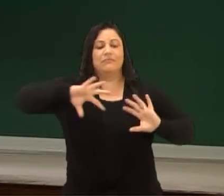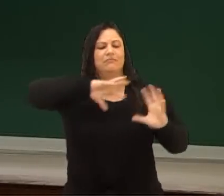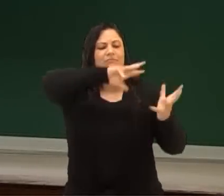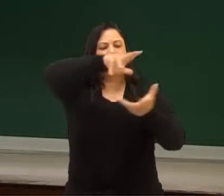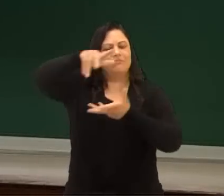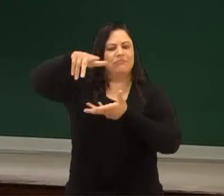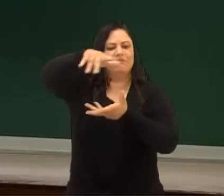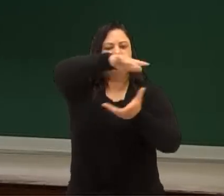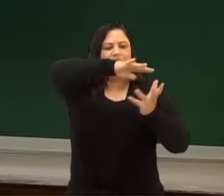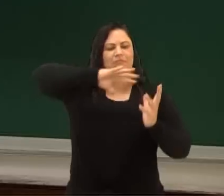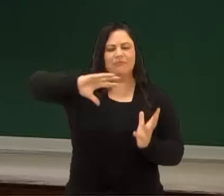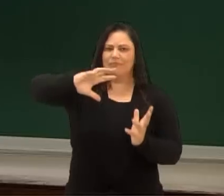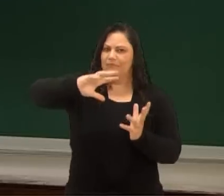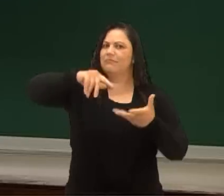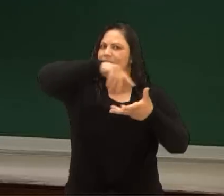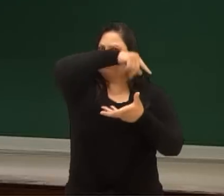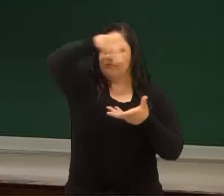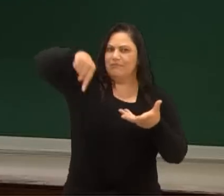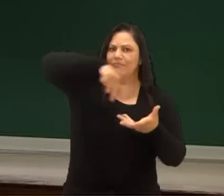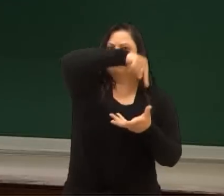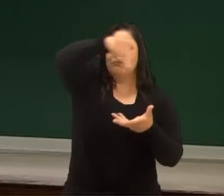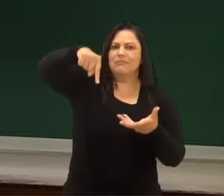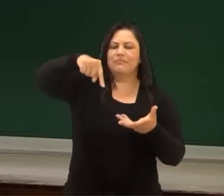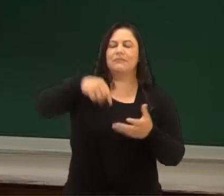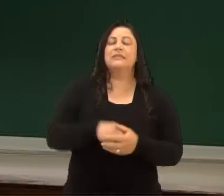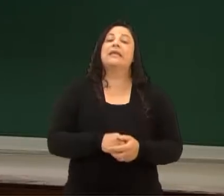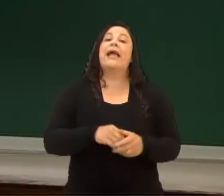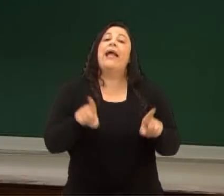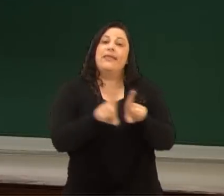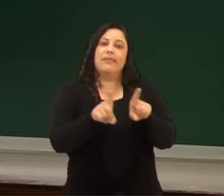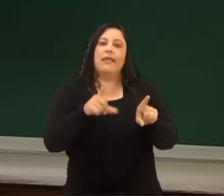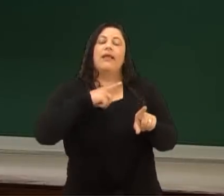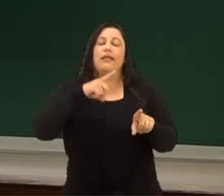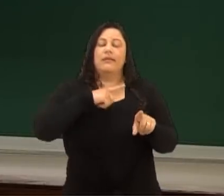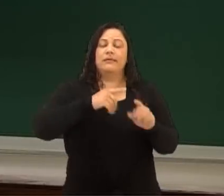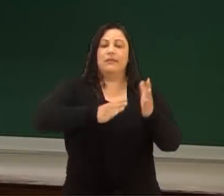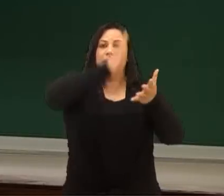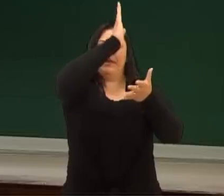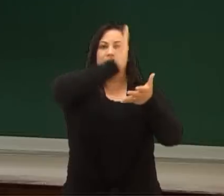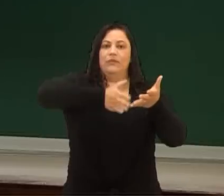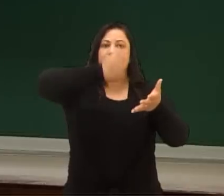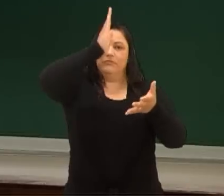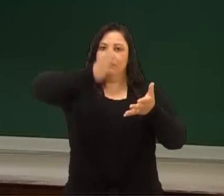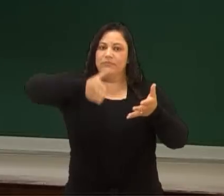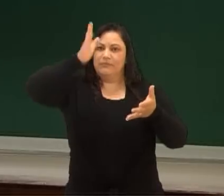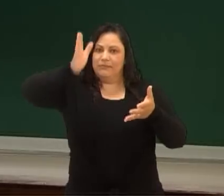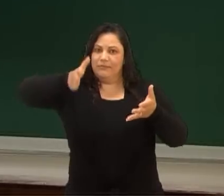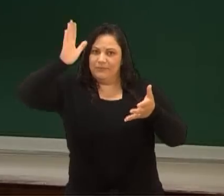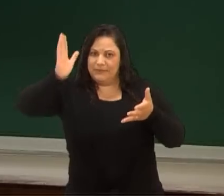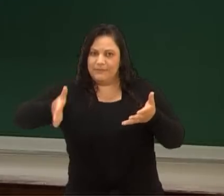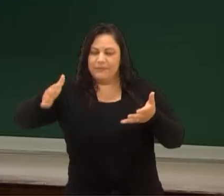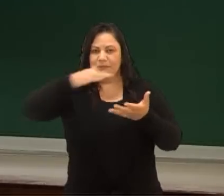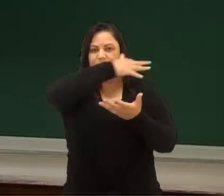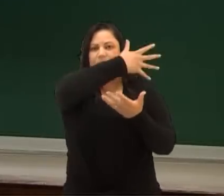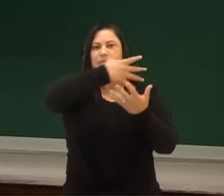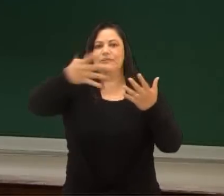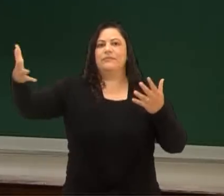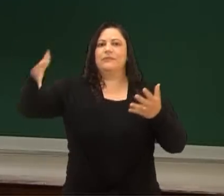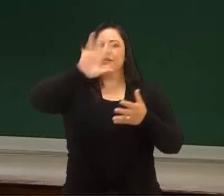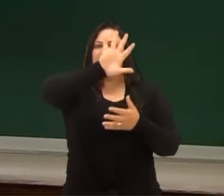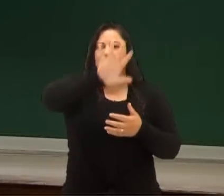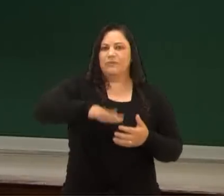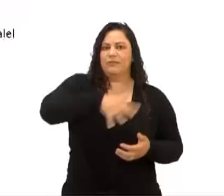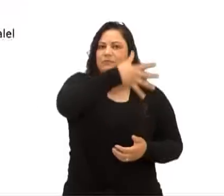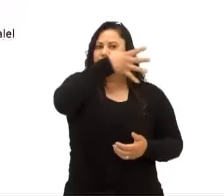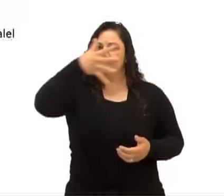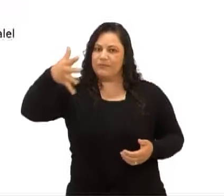além das linhas paralelas, que a gente vai ver daqui a pouco, também existem as linhas verticais, que são os meridianos. Então